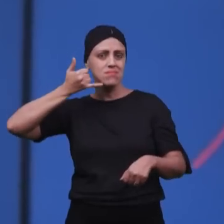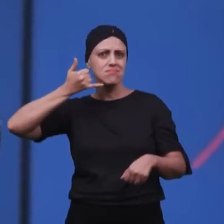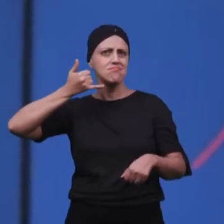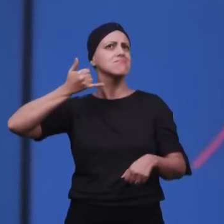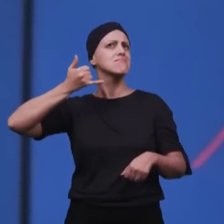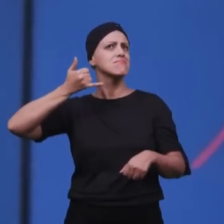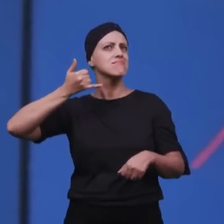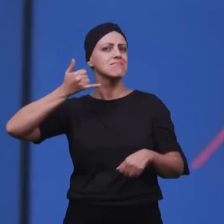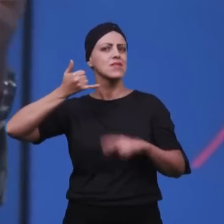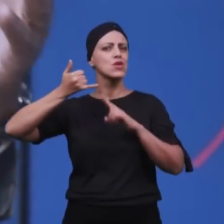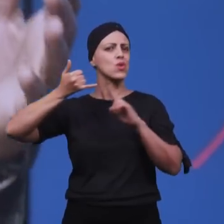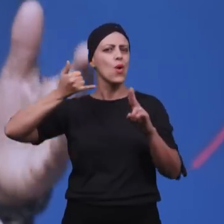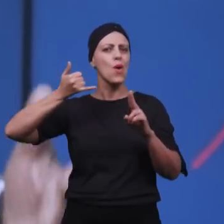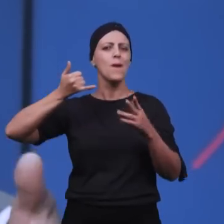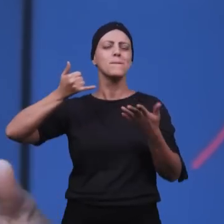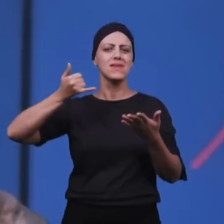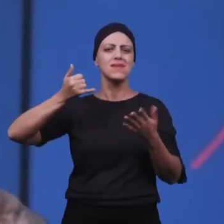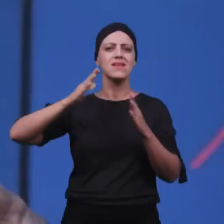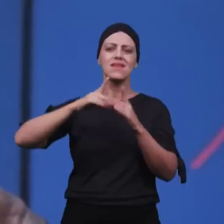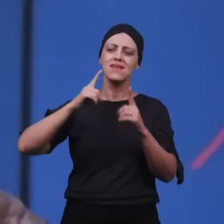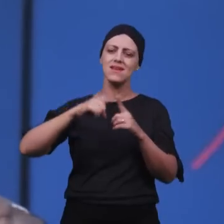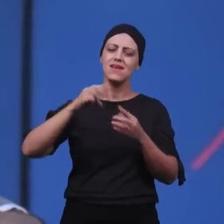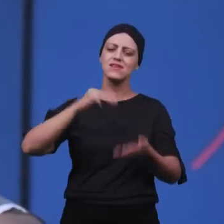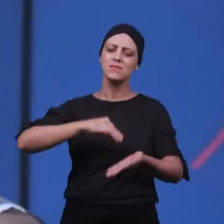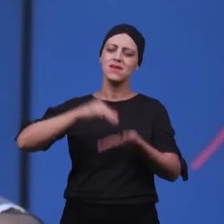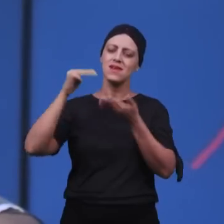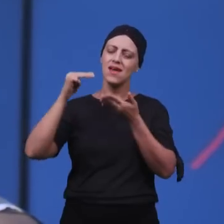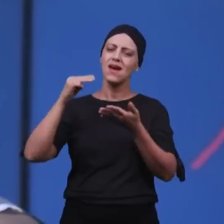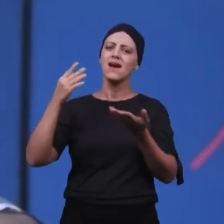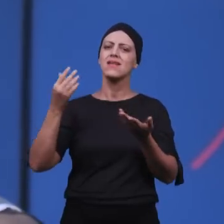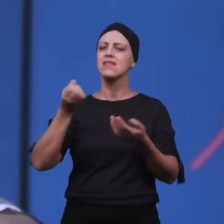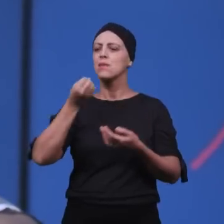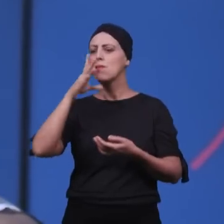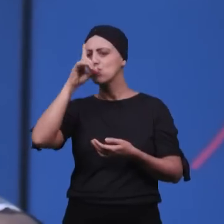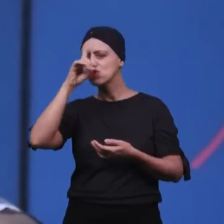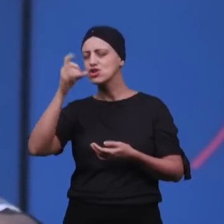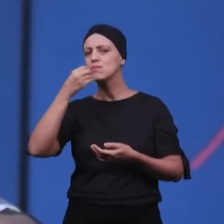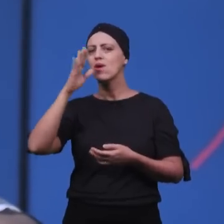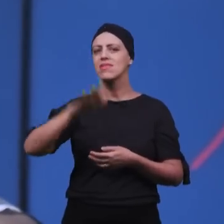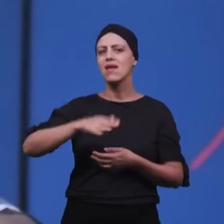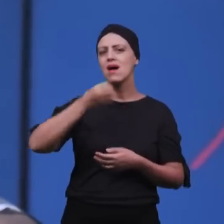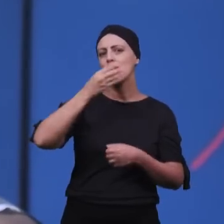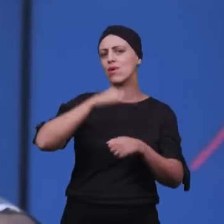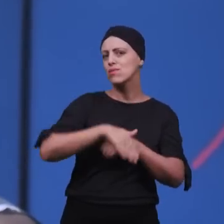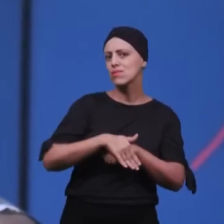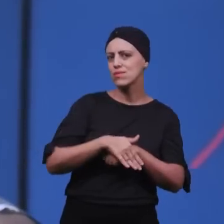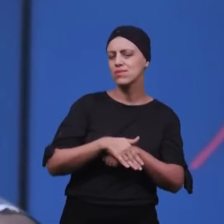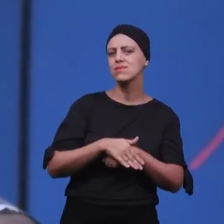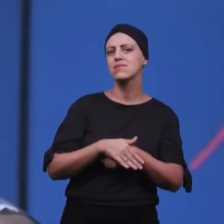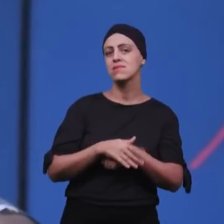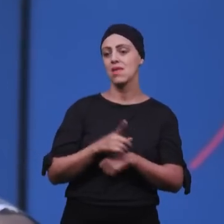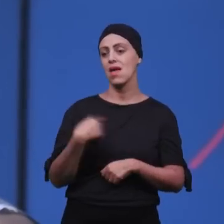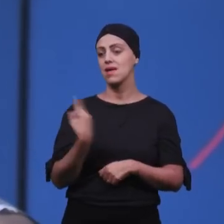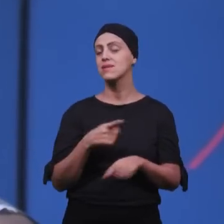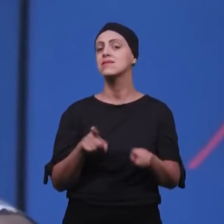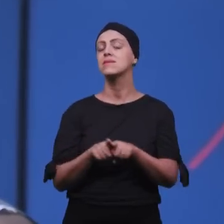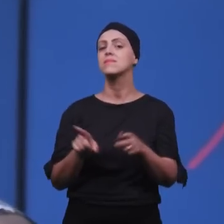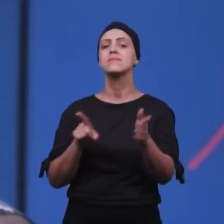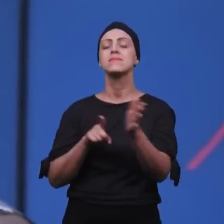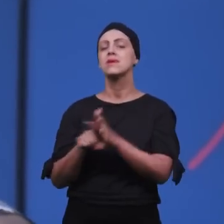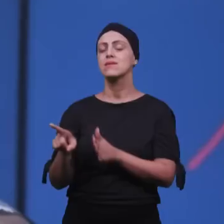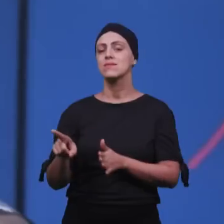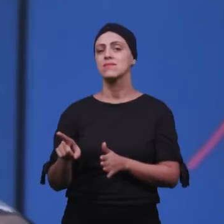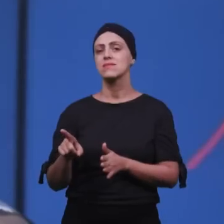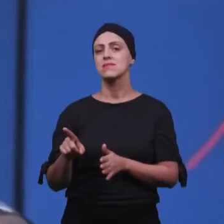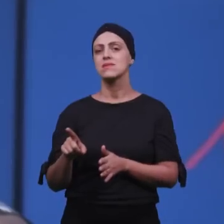a gente dizer Igreja Cristã Maranata, bom dia, boa tarde ou boa noite, né, a gente pergunta